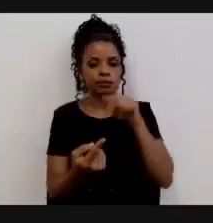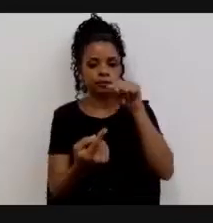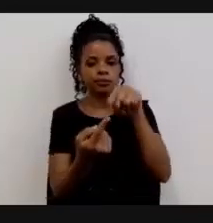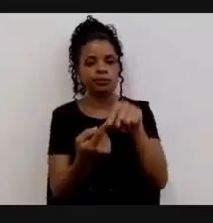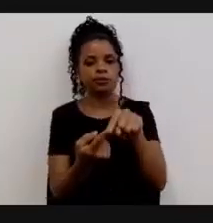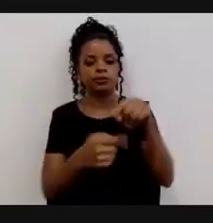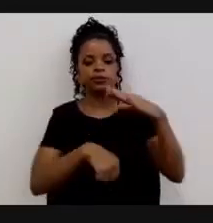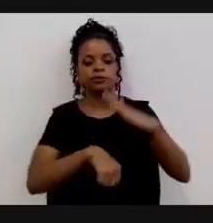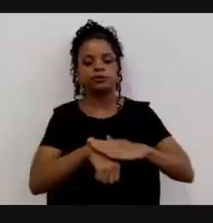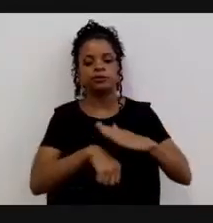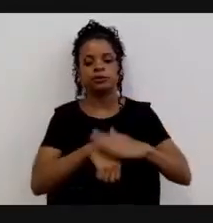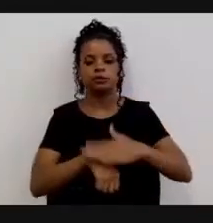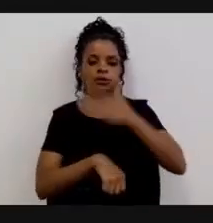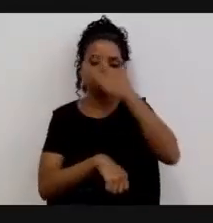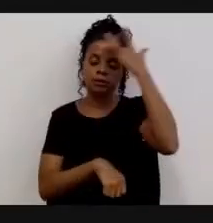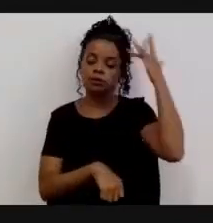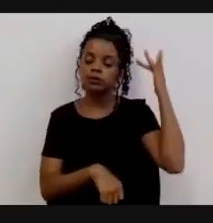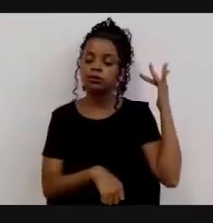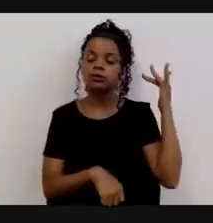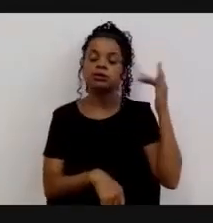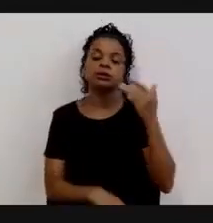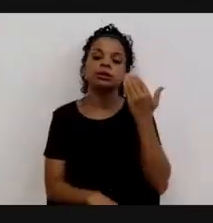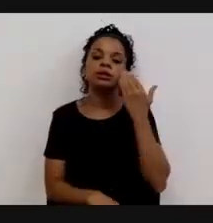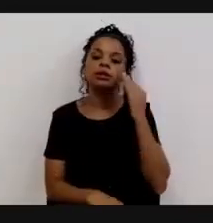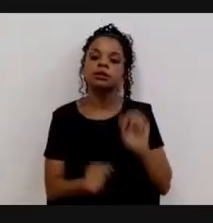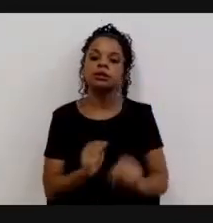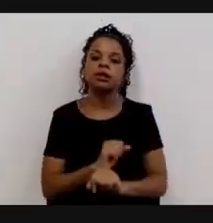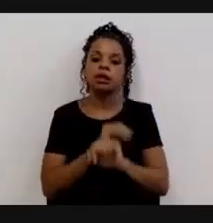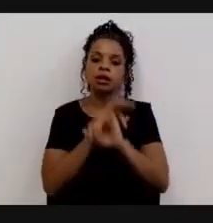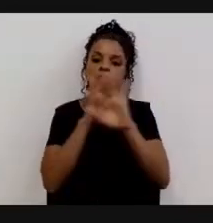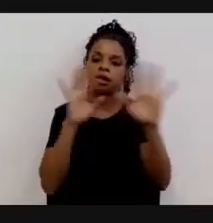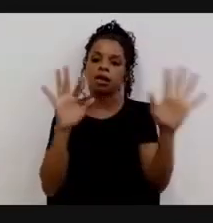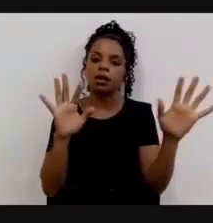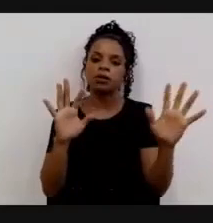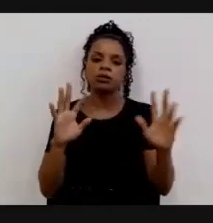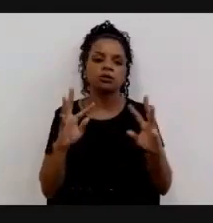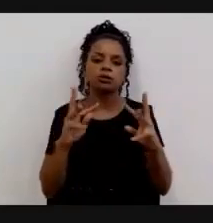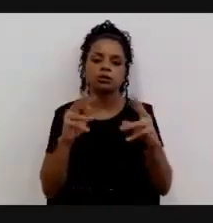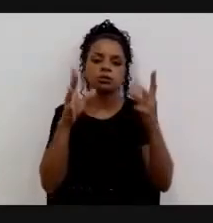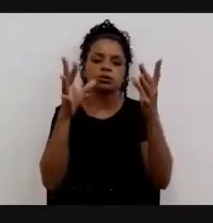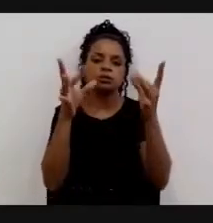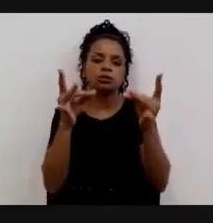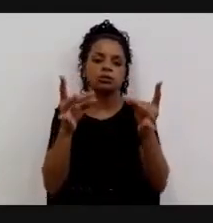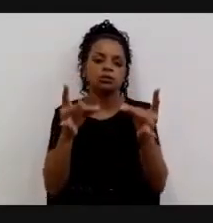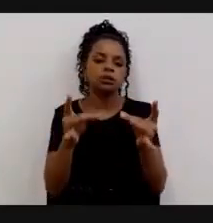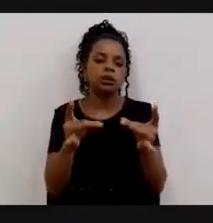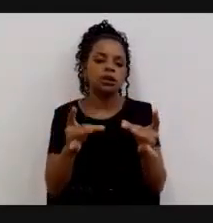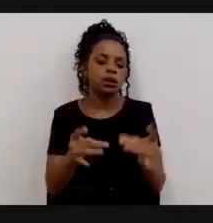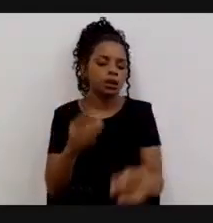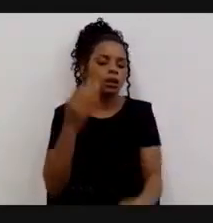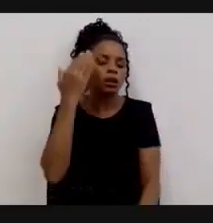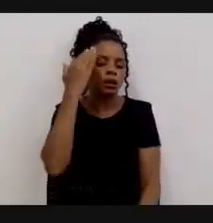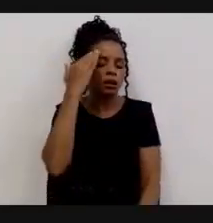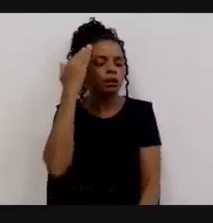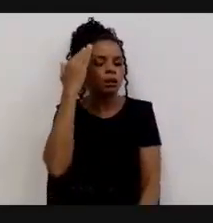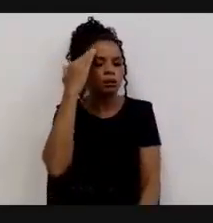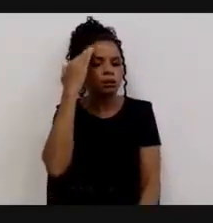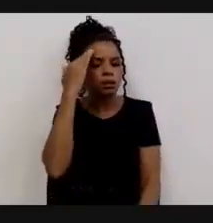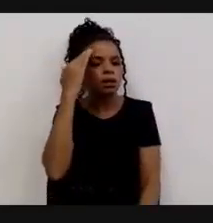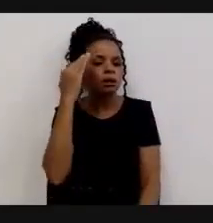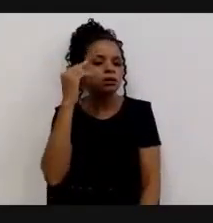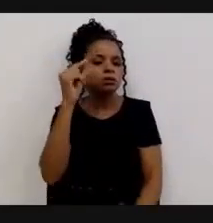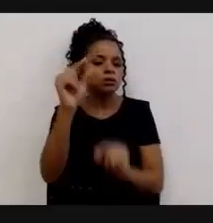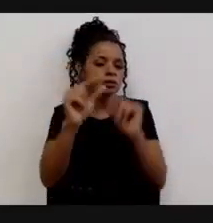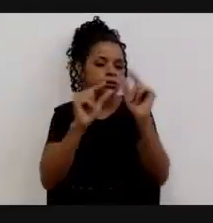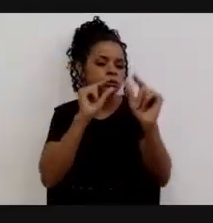vertente assim, de fazer com que as pessoas entendam o que é que acontece de verdade lá, para saírem de lá entendendo minimamente o que